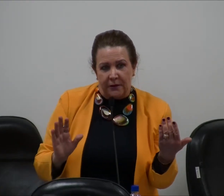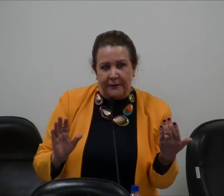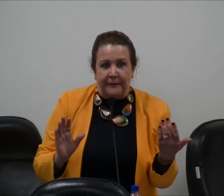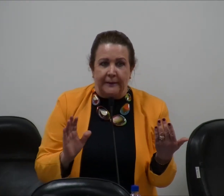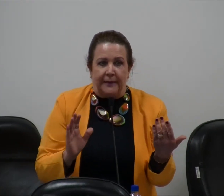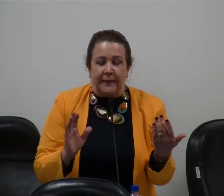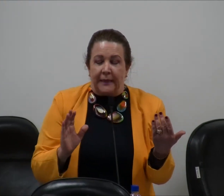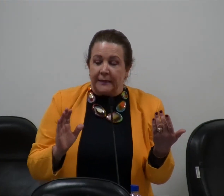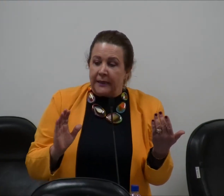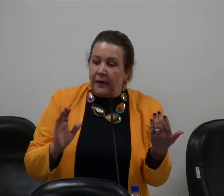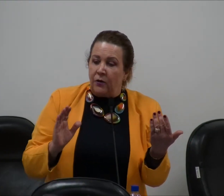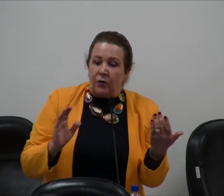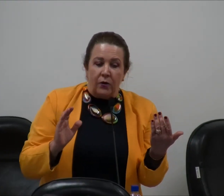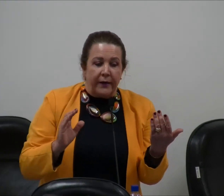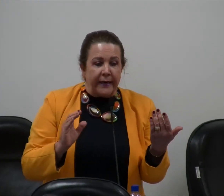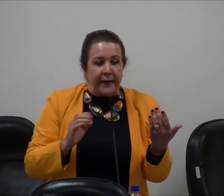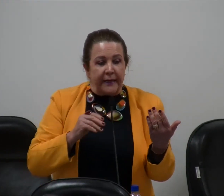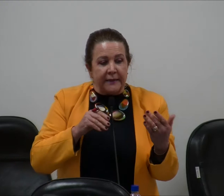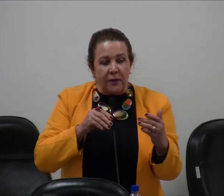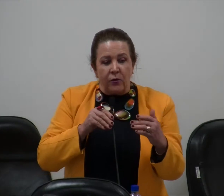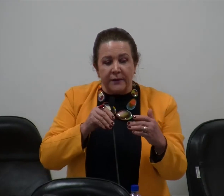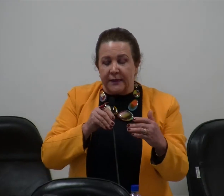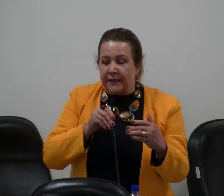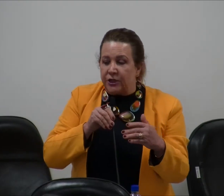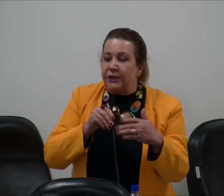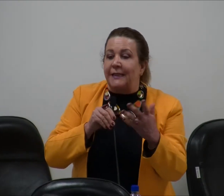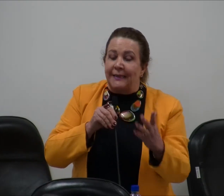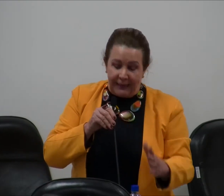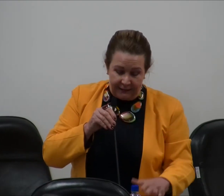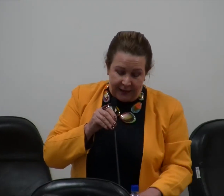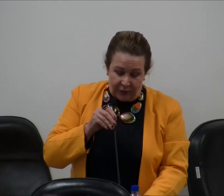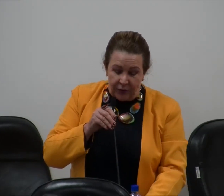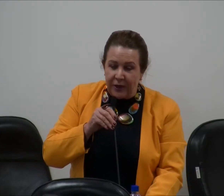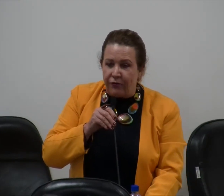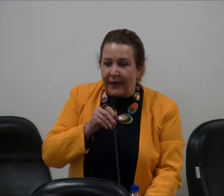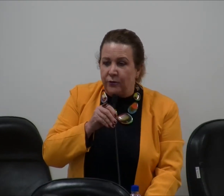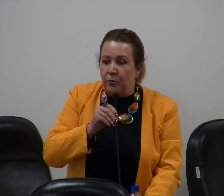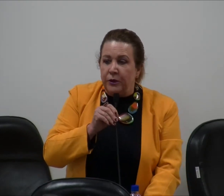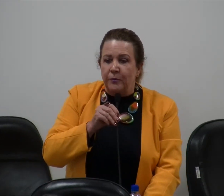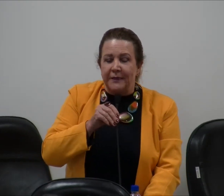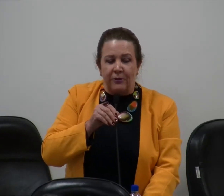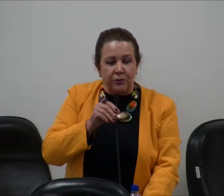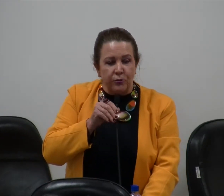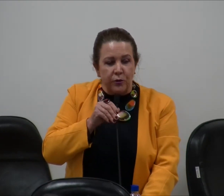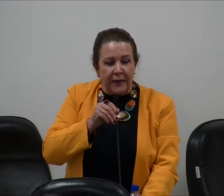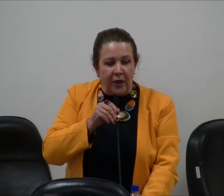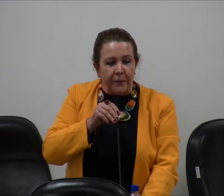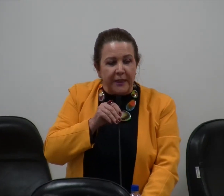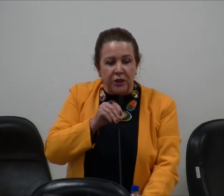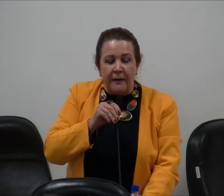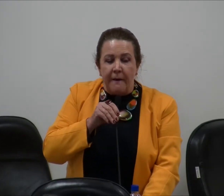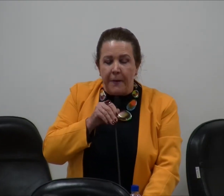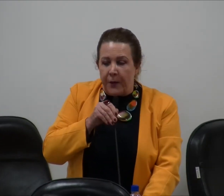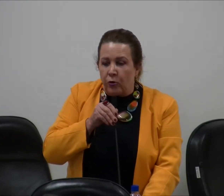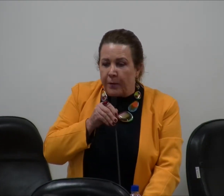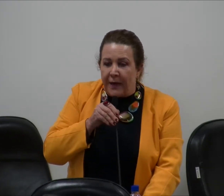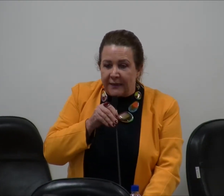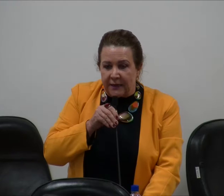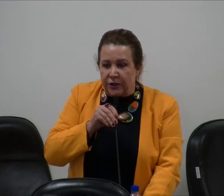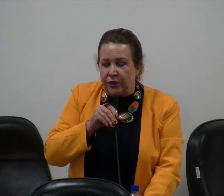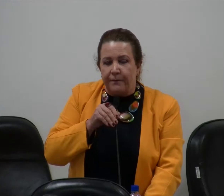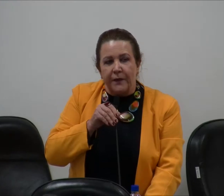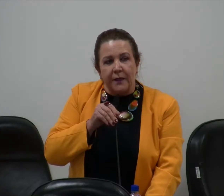plantou. Então, são coisas que a gente está atenta. Eu não tenho falado muito, mas é um assunto que realmente me